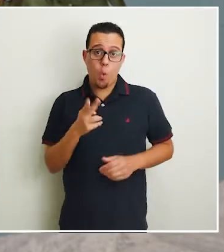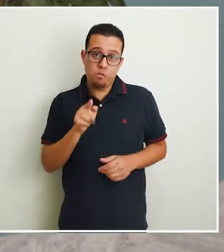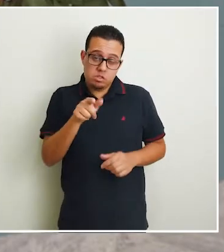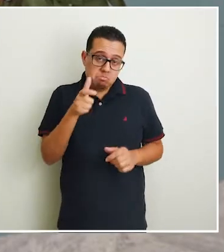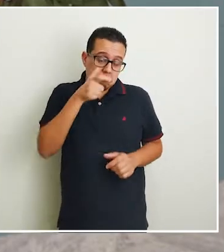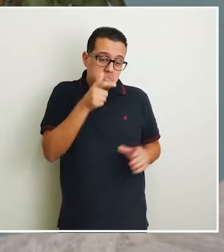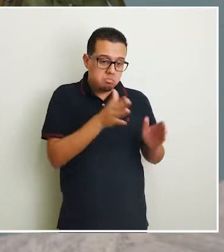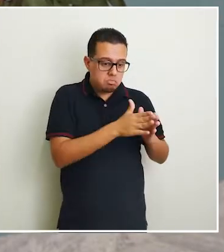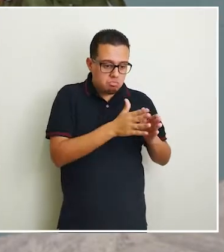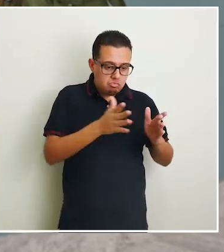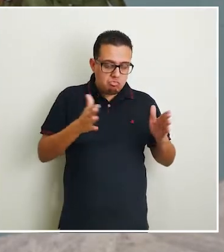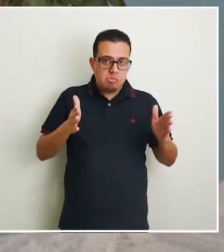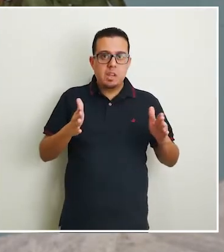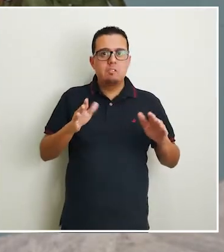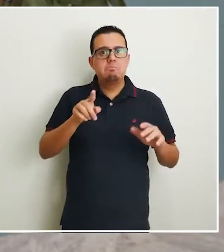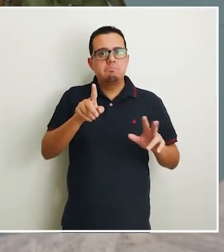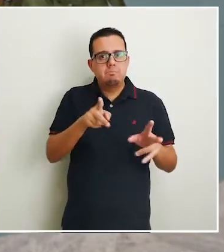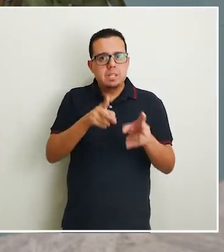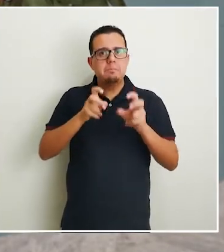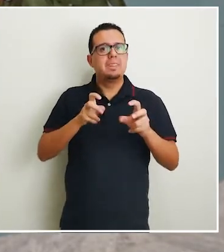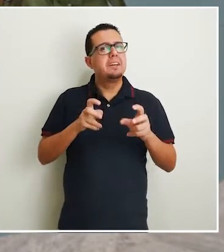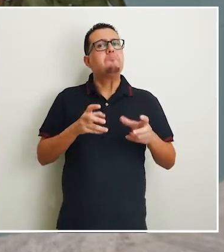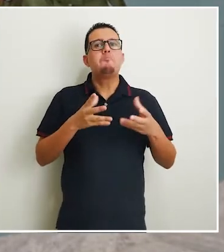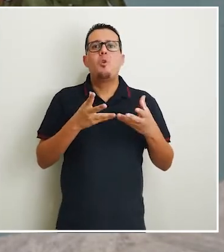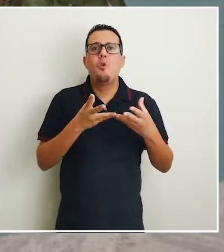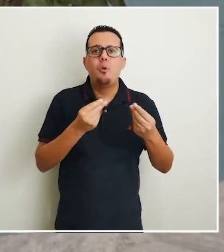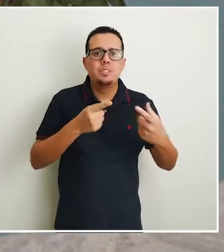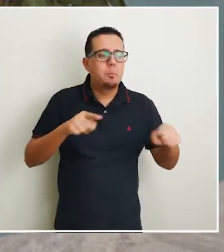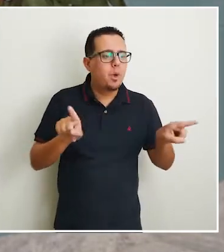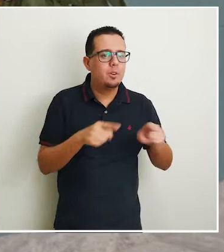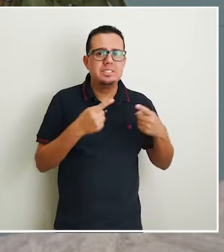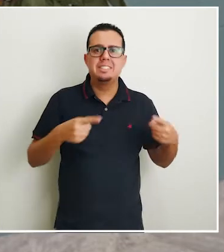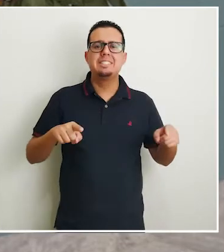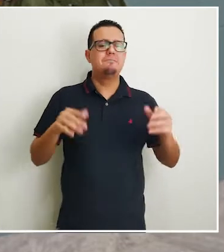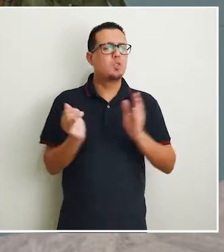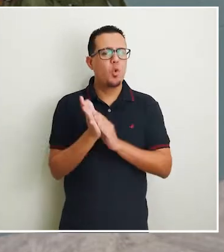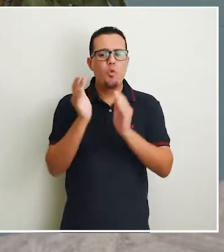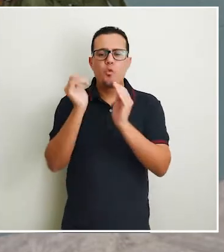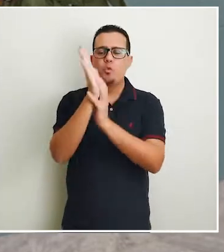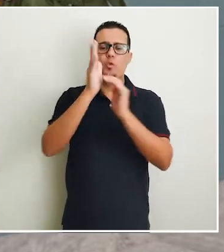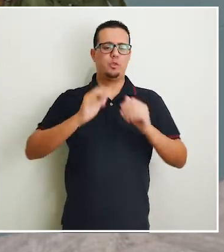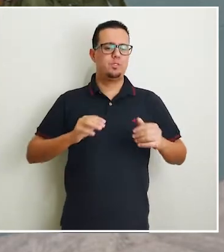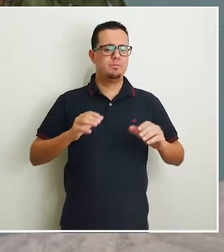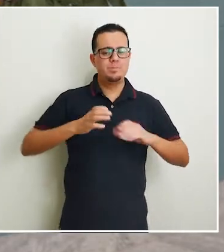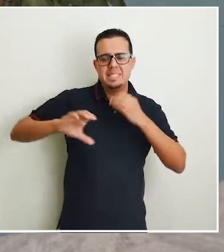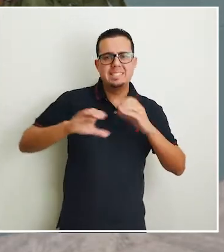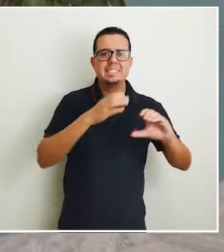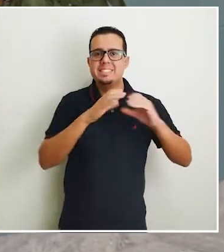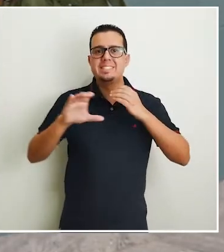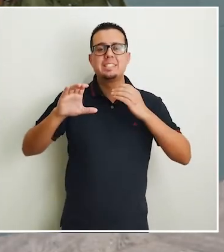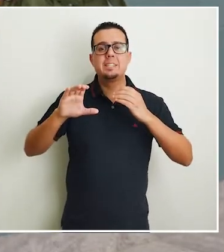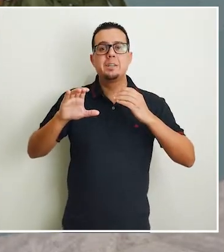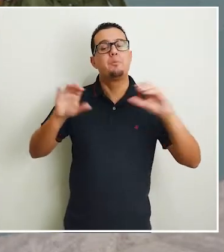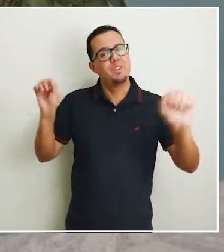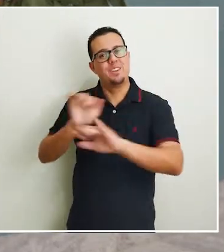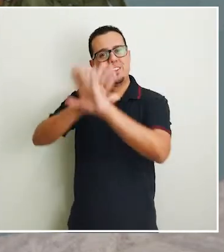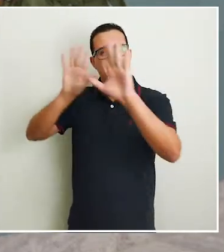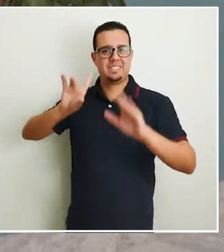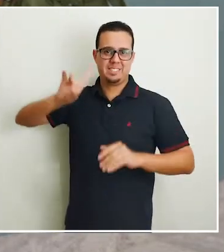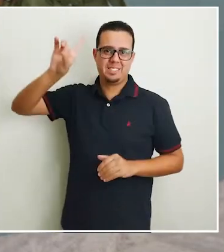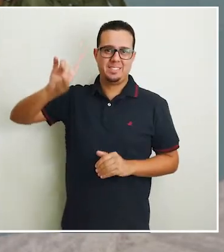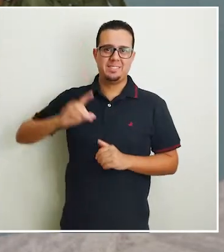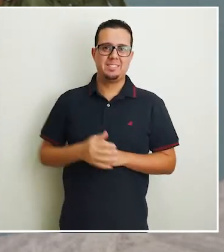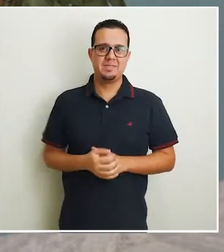já deve ter percebido o quanto essa live está cheia de sons, de música, de louvor, de canto para a glória de Deus. E